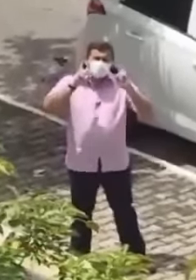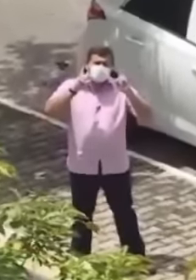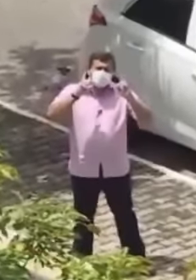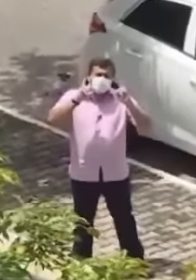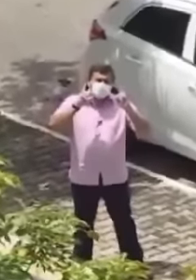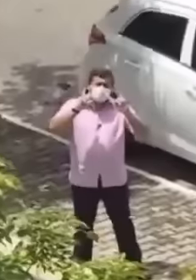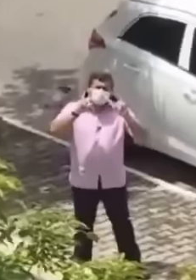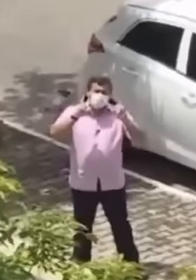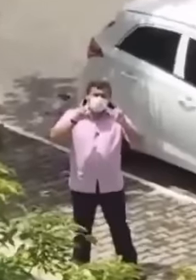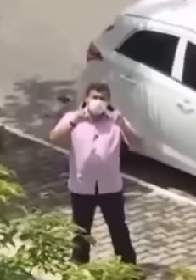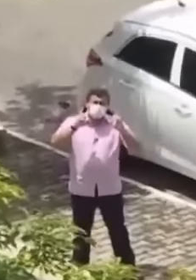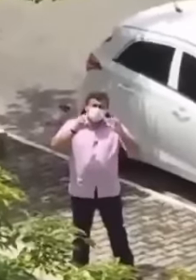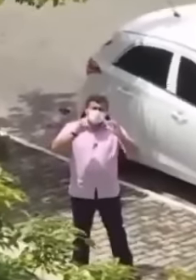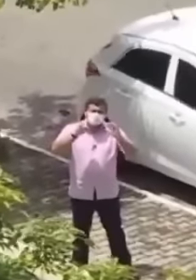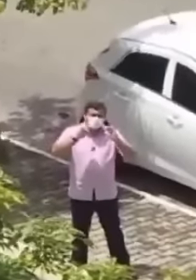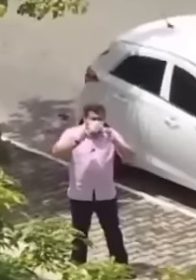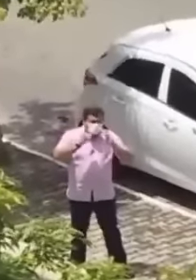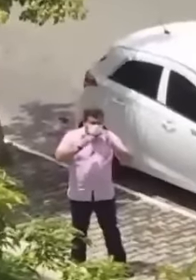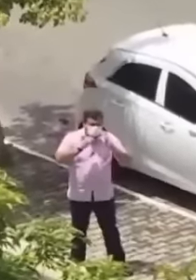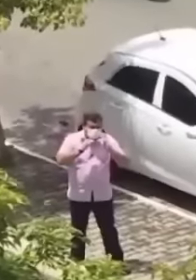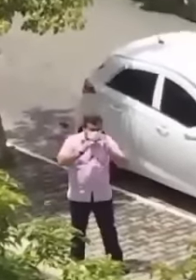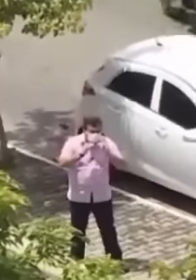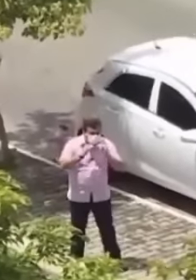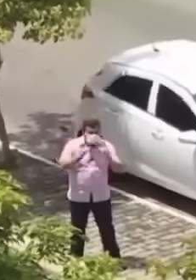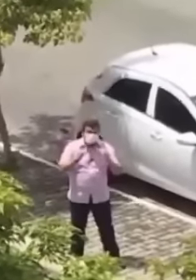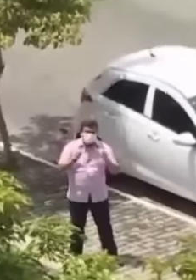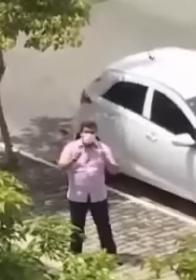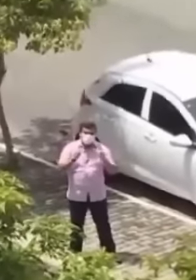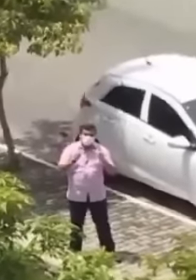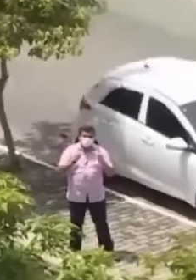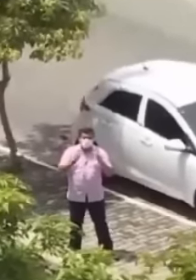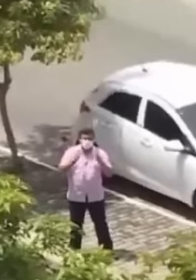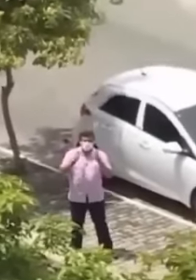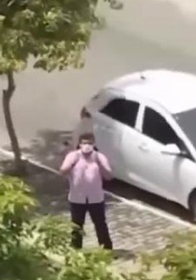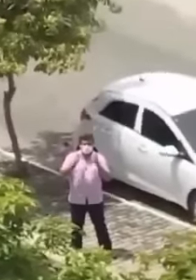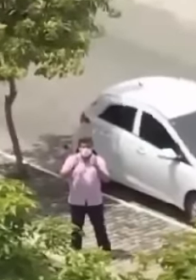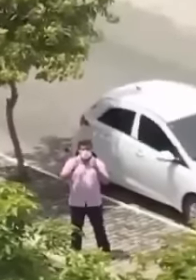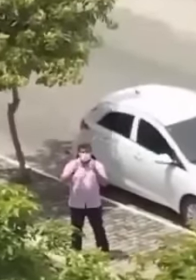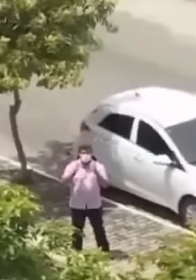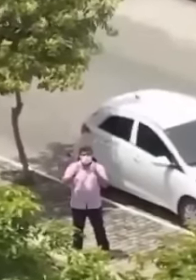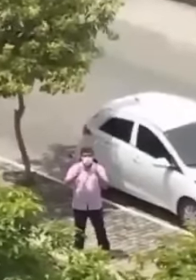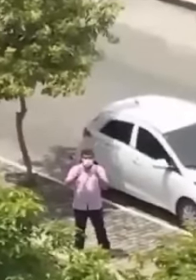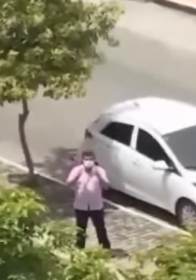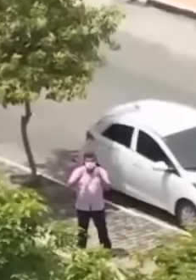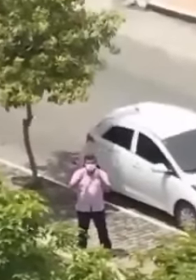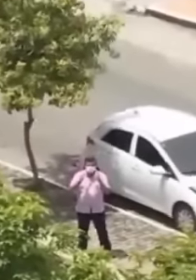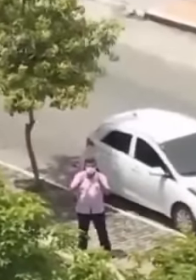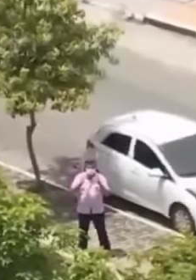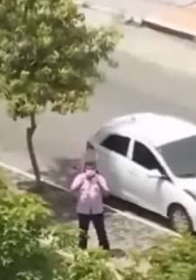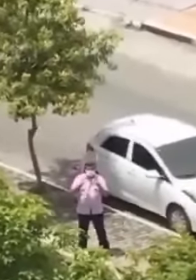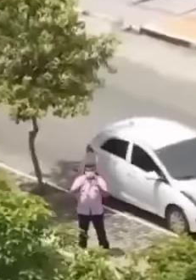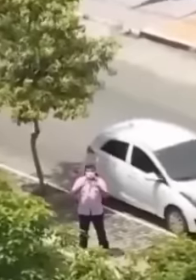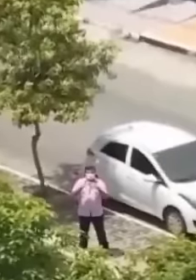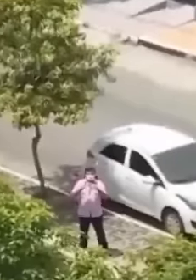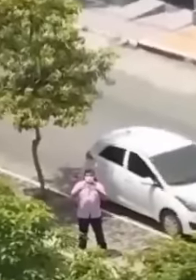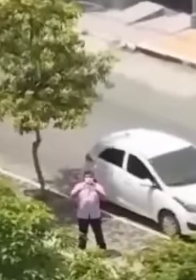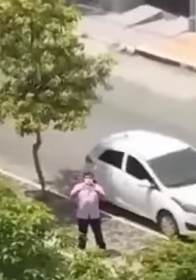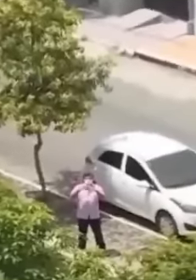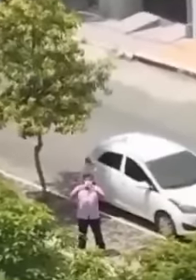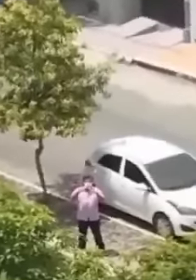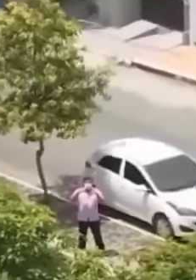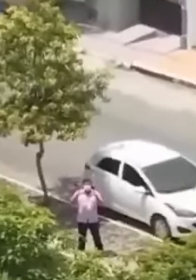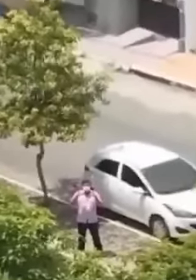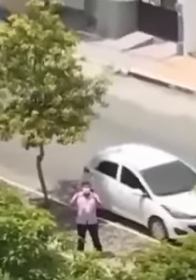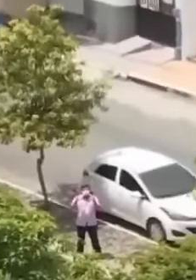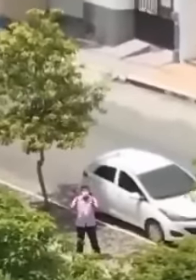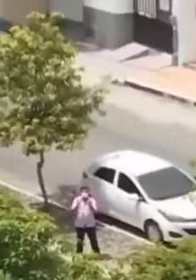somente o céu é o limite. Não dá mais para retroagir. O objetivo agora é seguir em frente, ampliar a